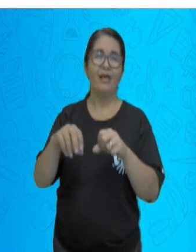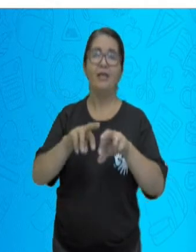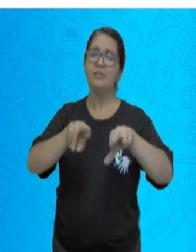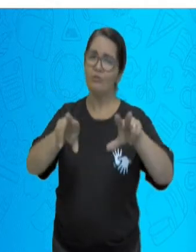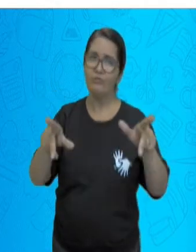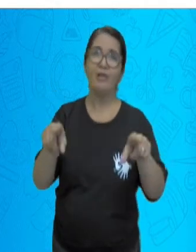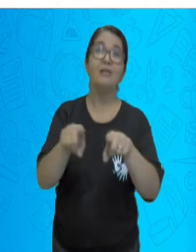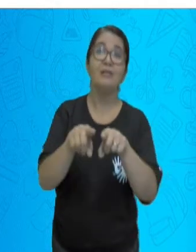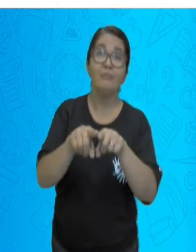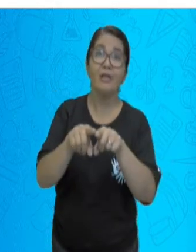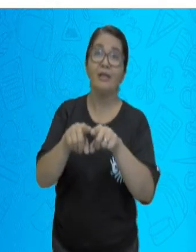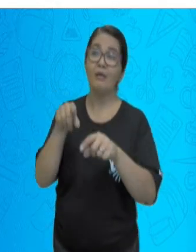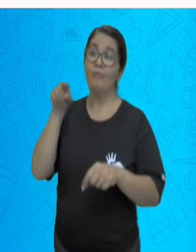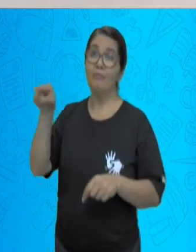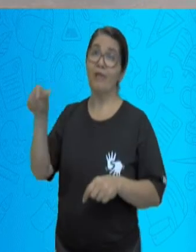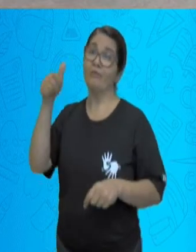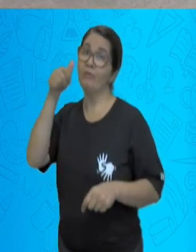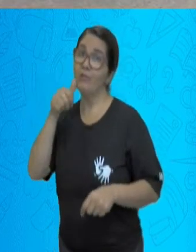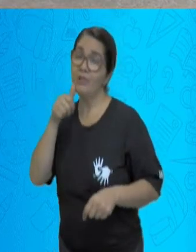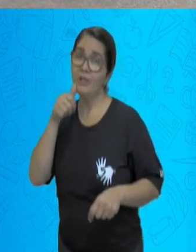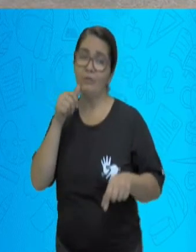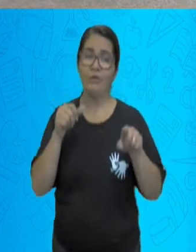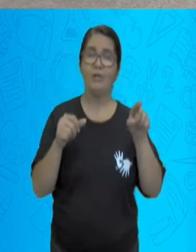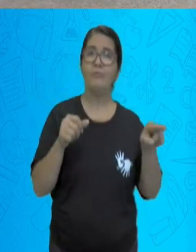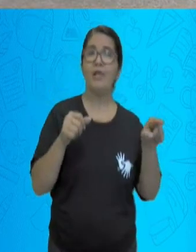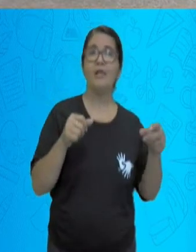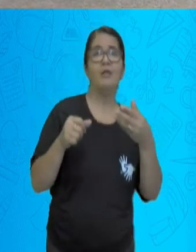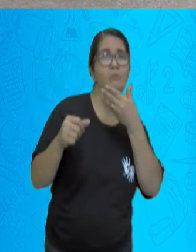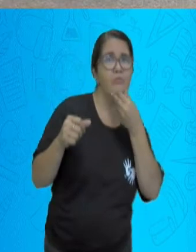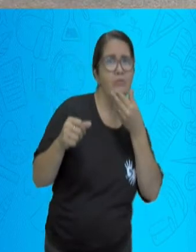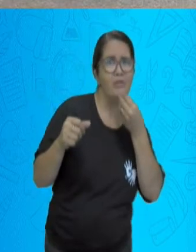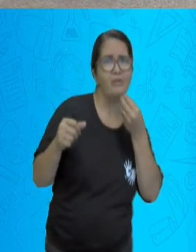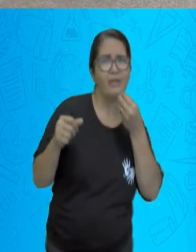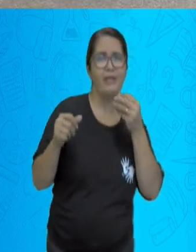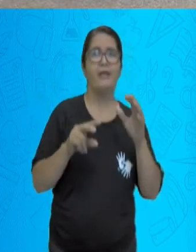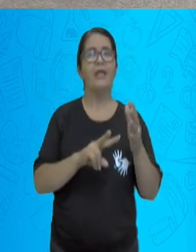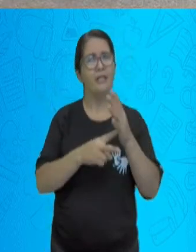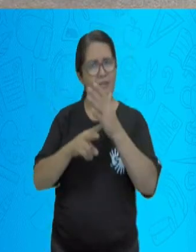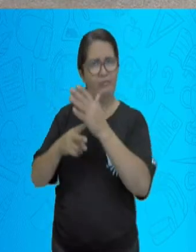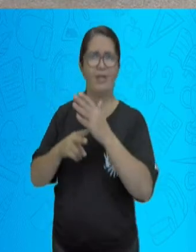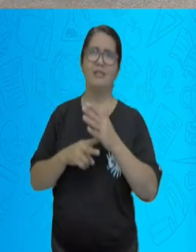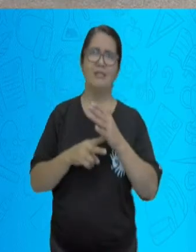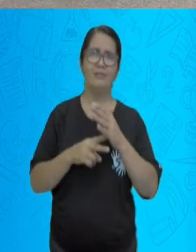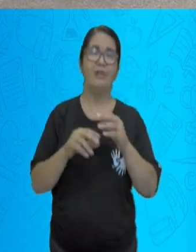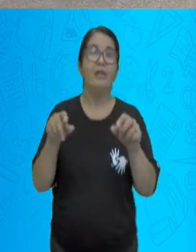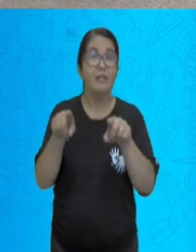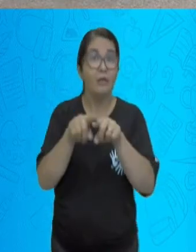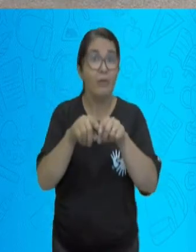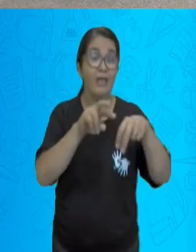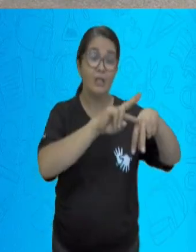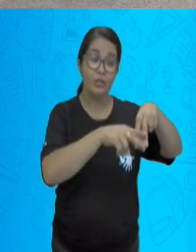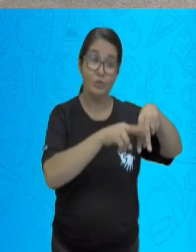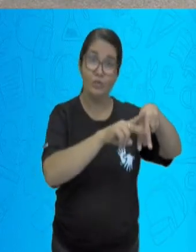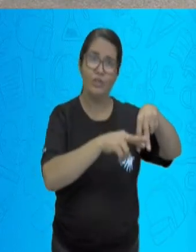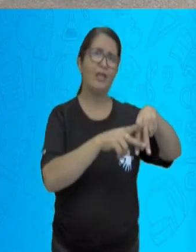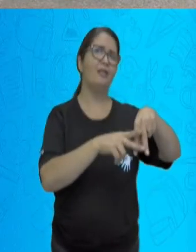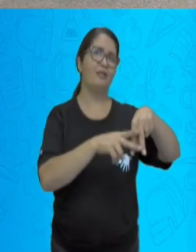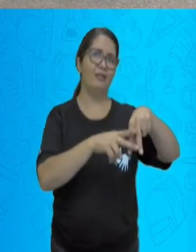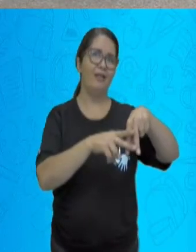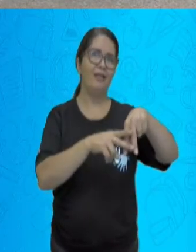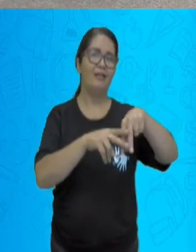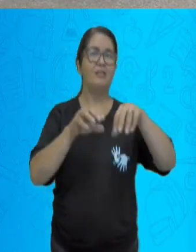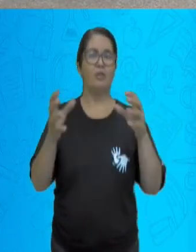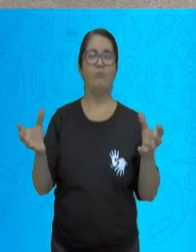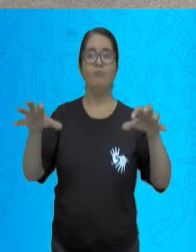feminino. Os biformes, eles se flexionam em gênero também, só que eles se